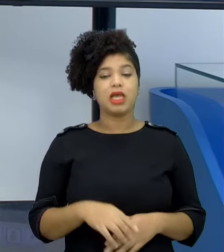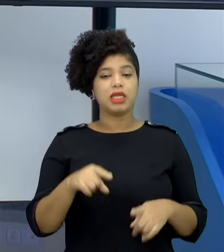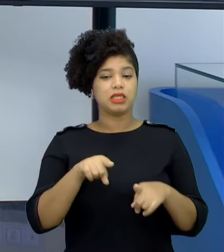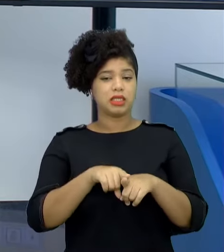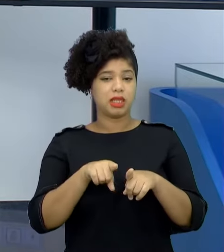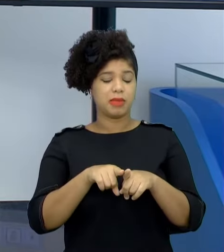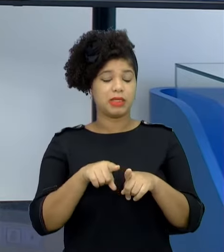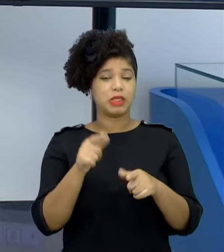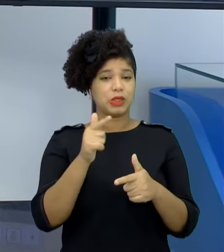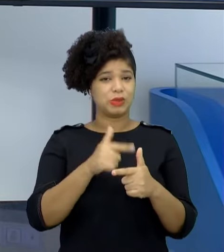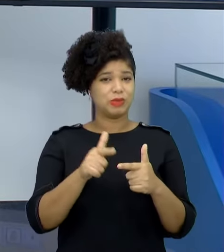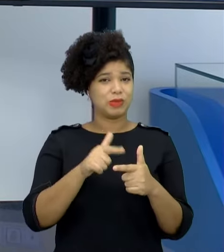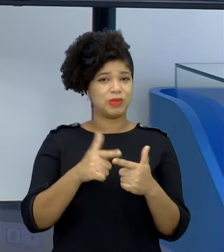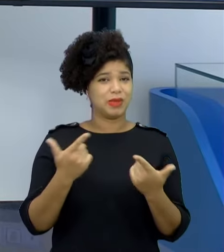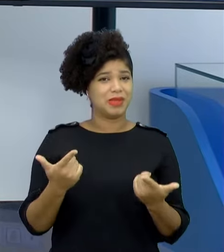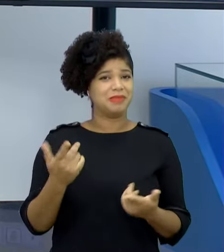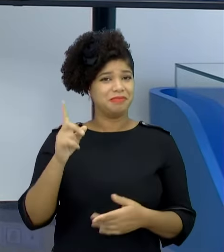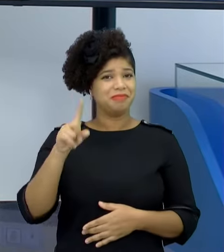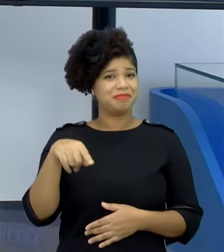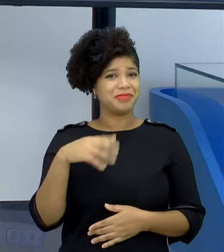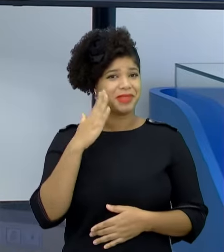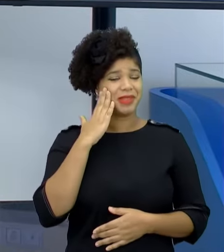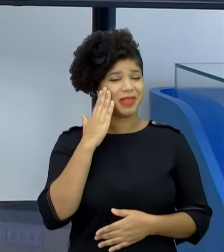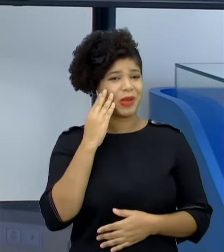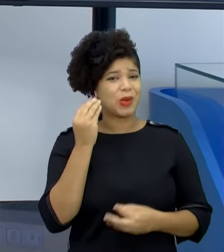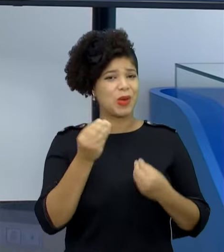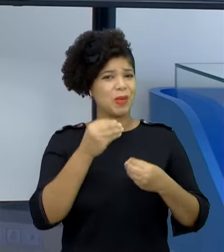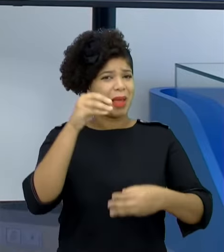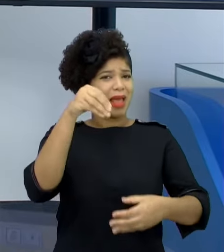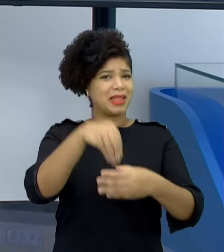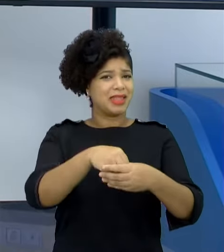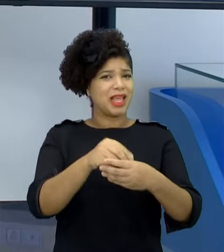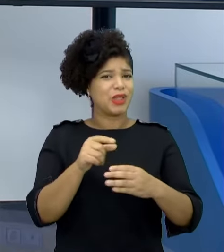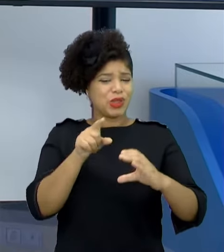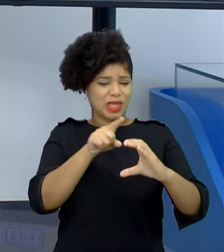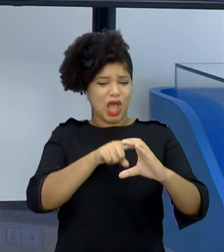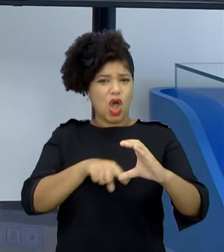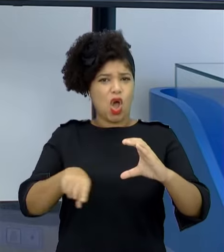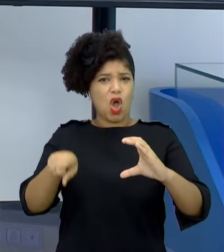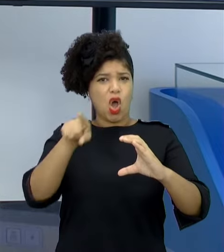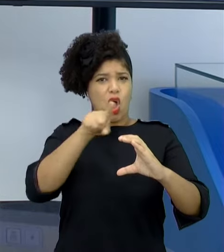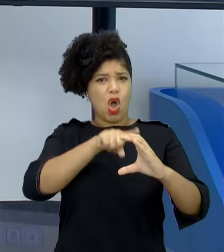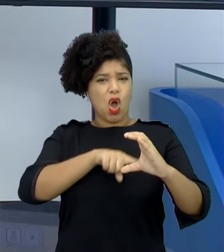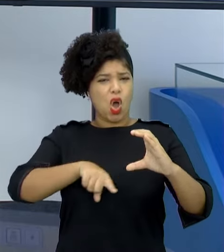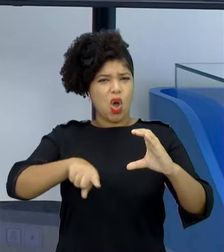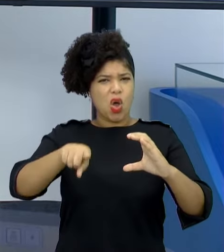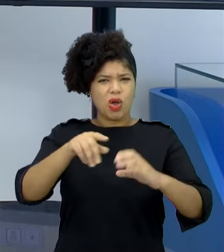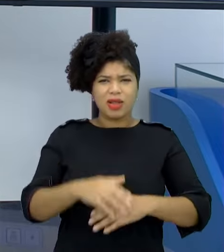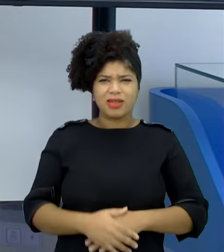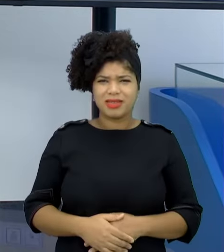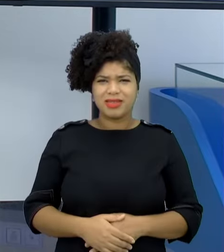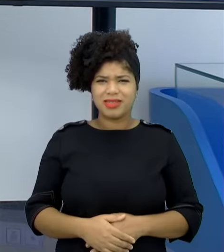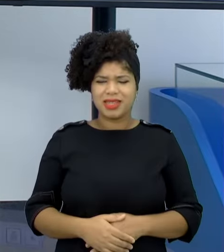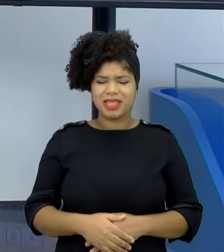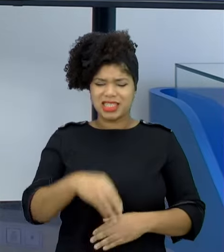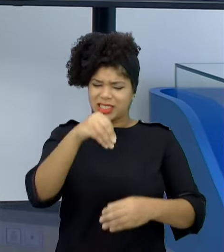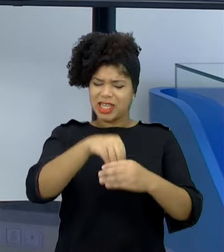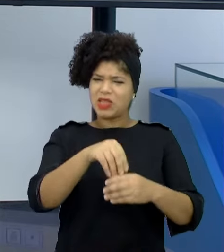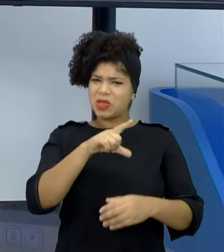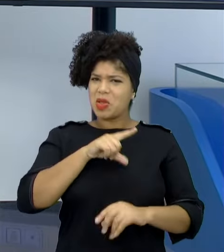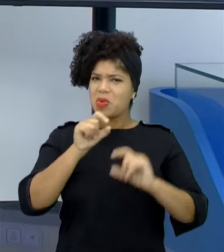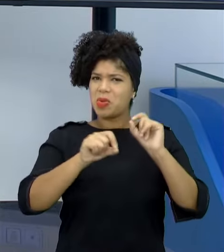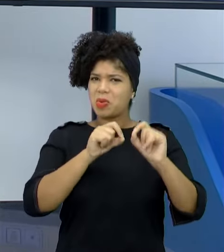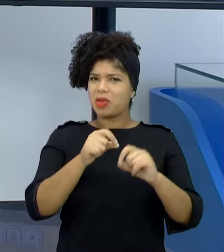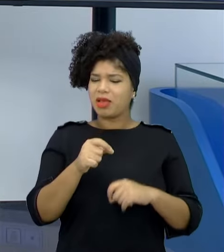eliminar esse problema, essa charada que é o que é que tem dentro da roda que faz esse processo aí